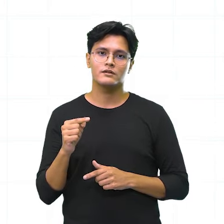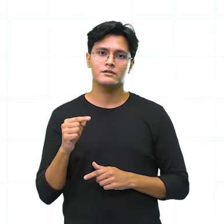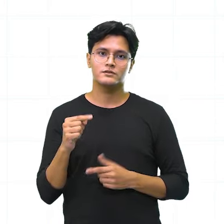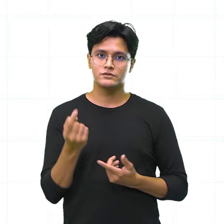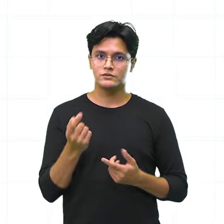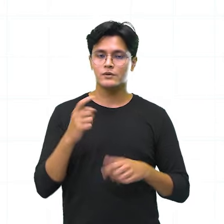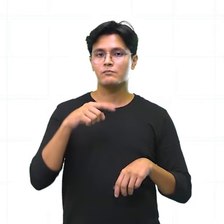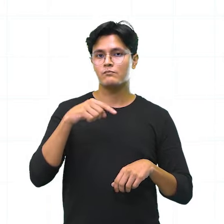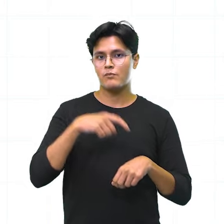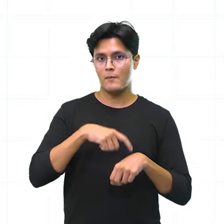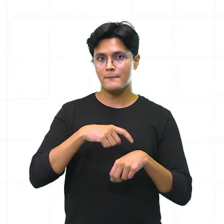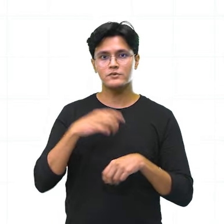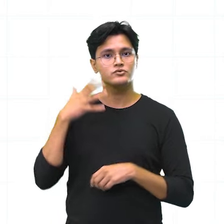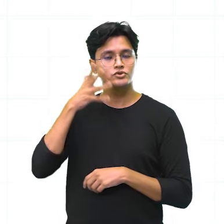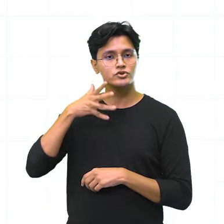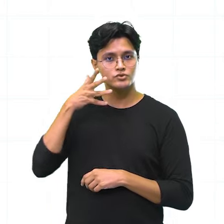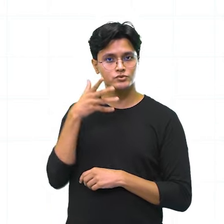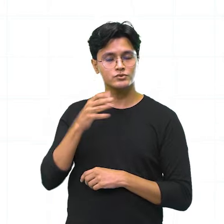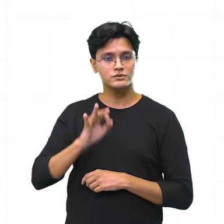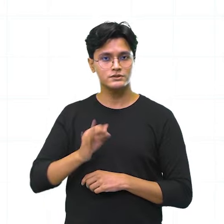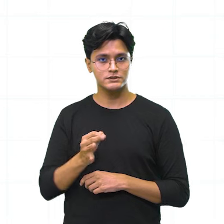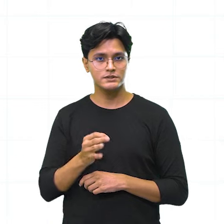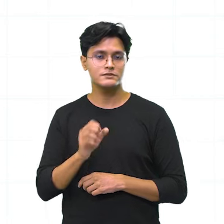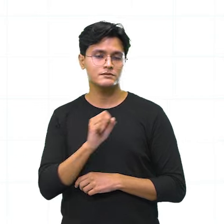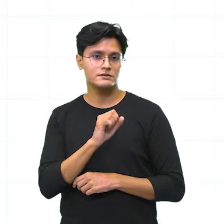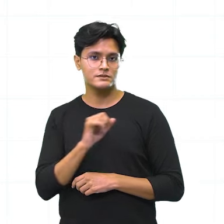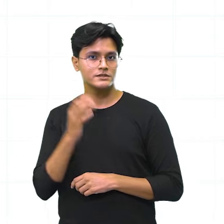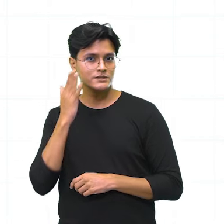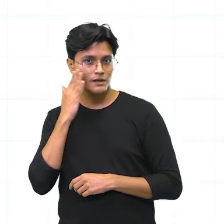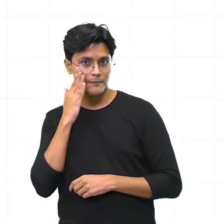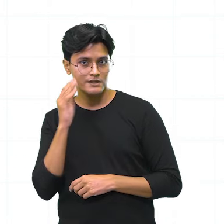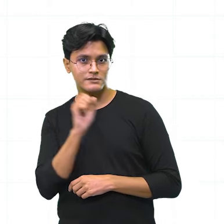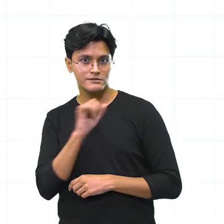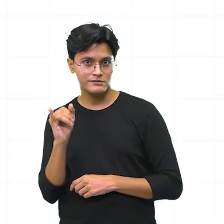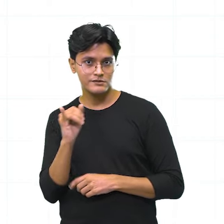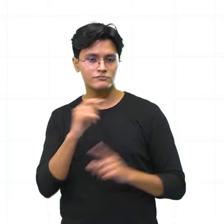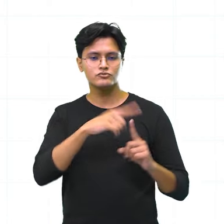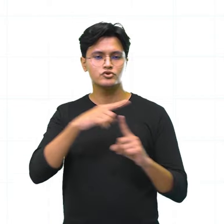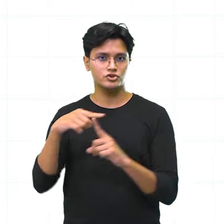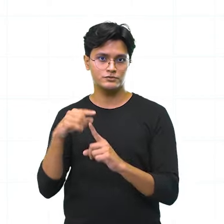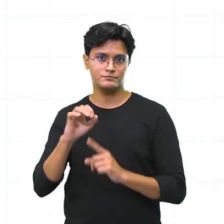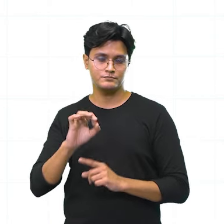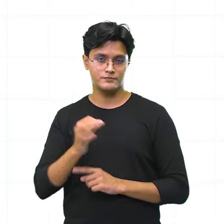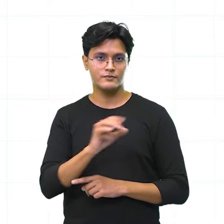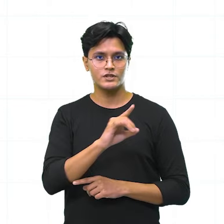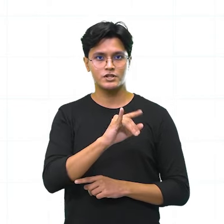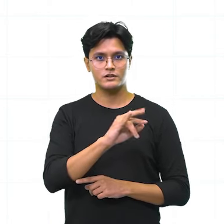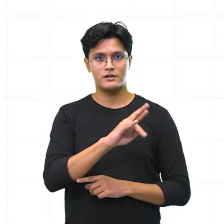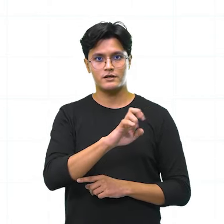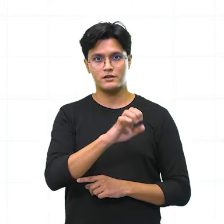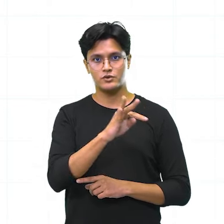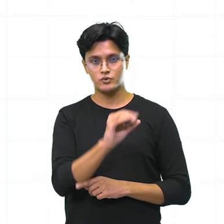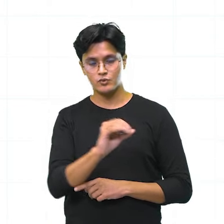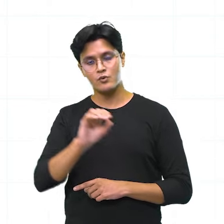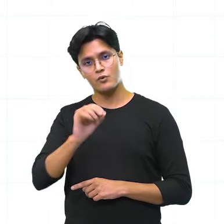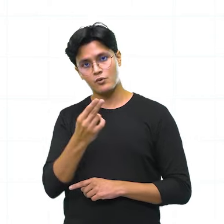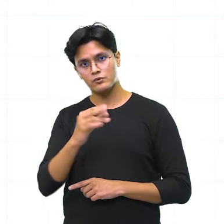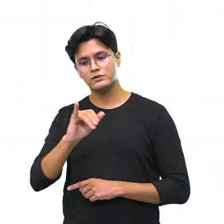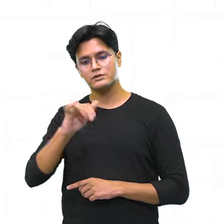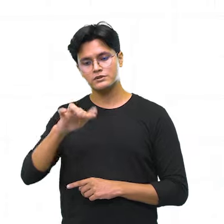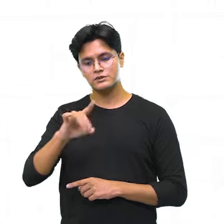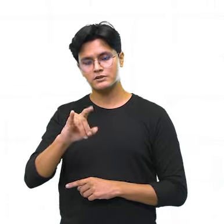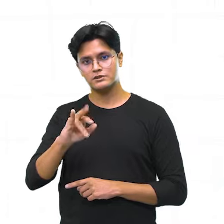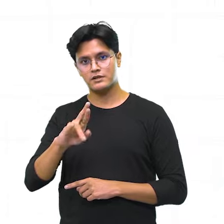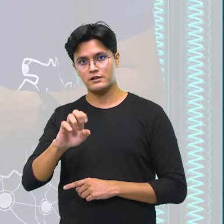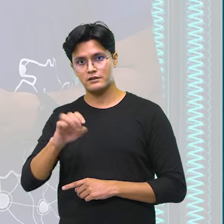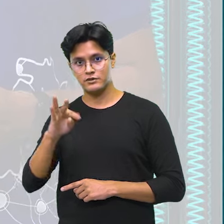nosso discurso, tá bom? Para o discurso ser direto ou indireto. Nós vamos começar, então, agora vendo o conceito do